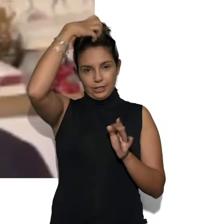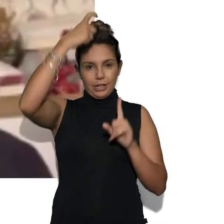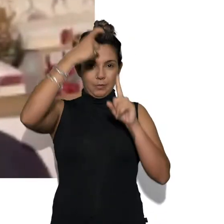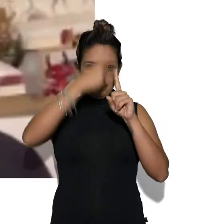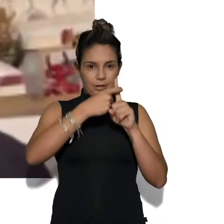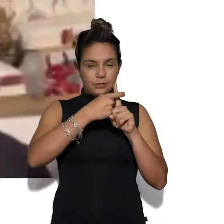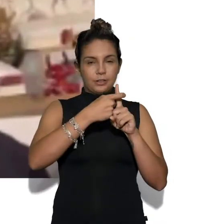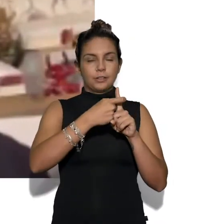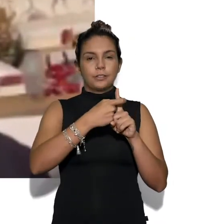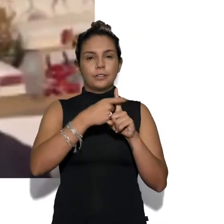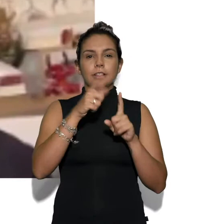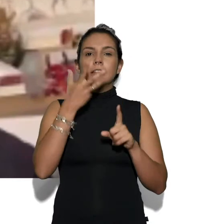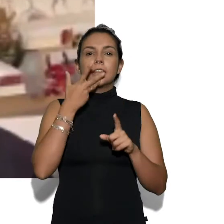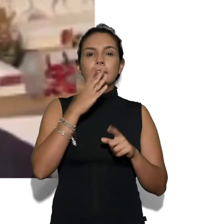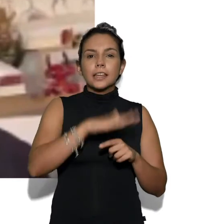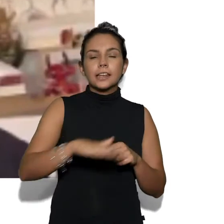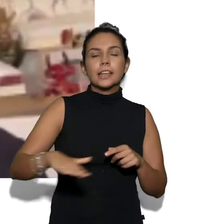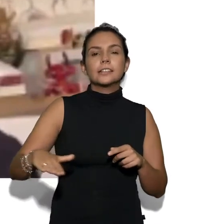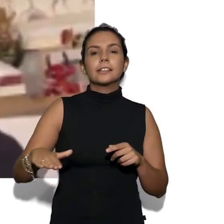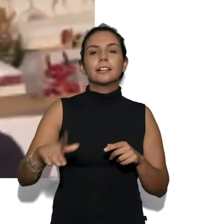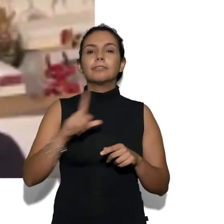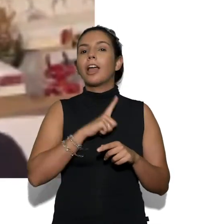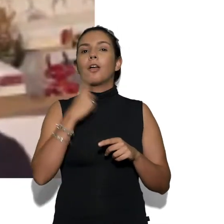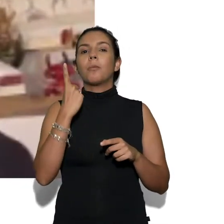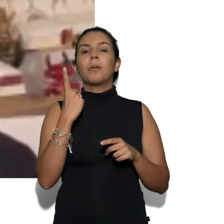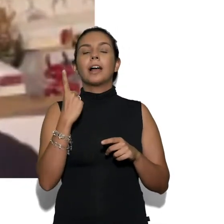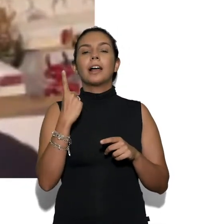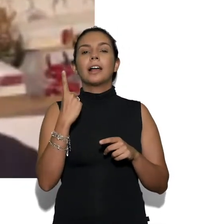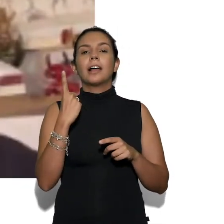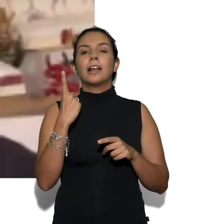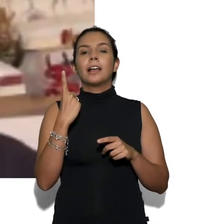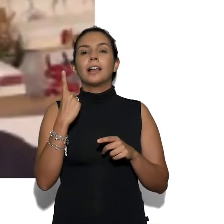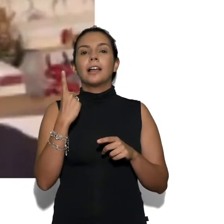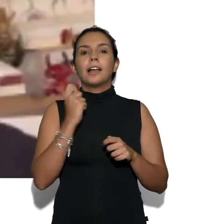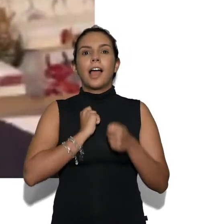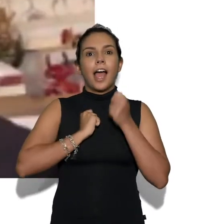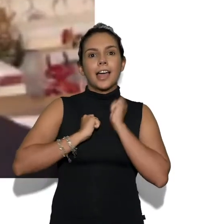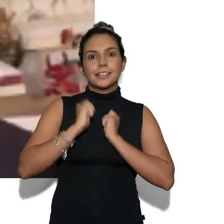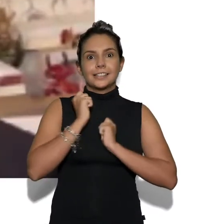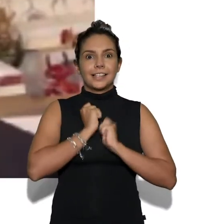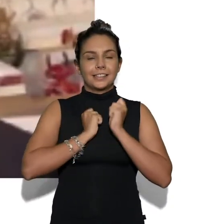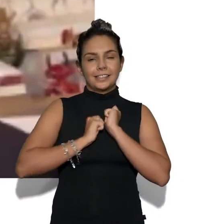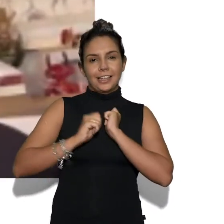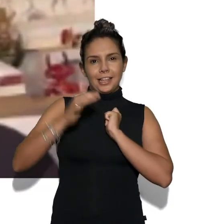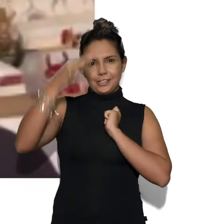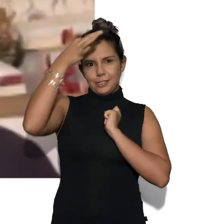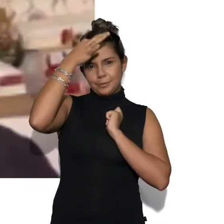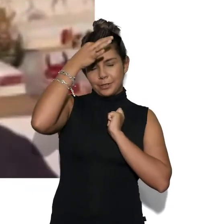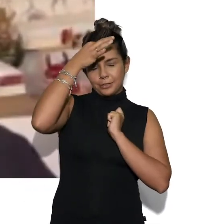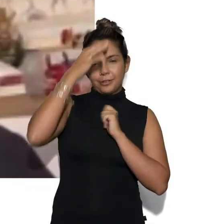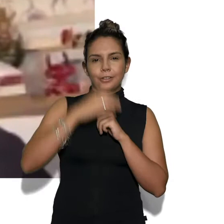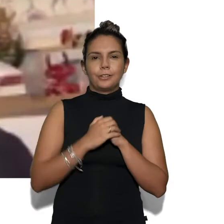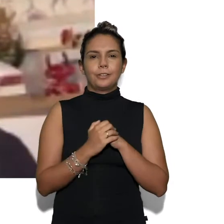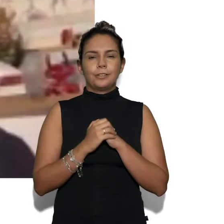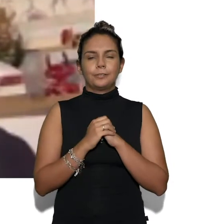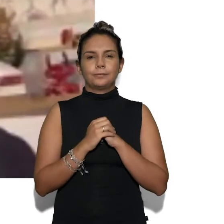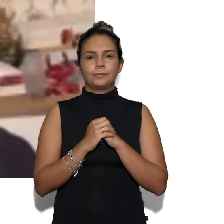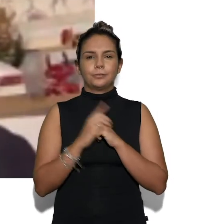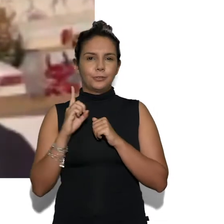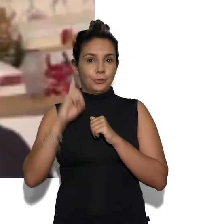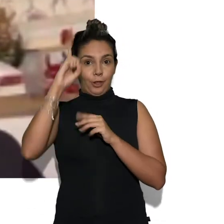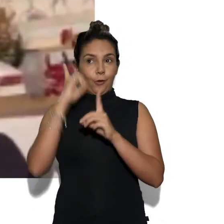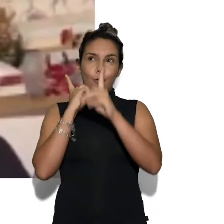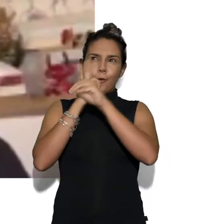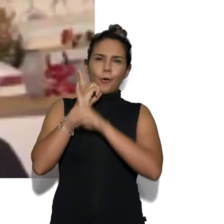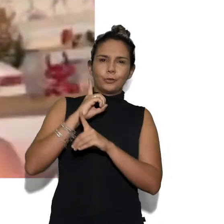personagem dessa criança, há uma ansiedade espiritual também, uma relação com